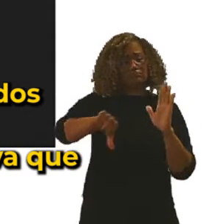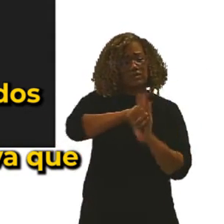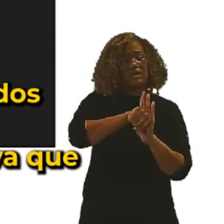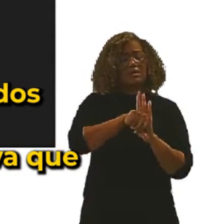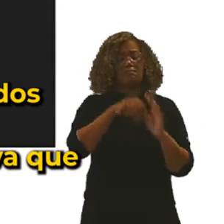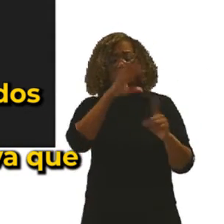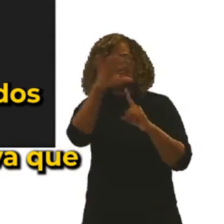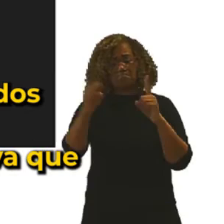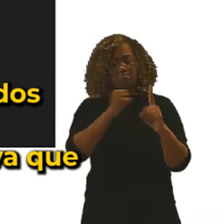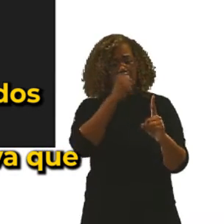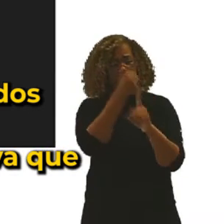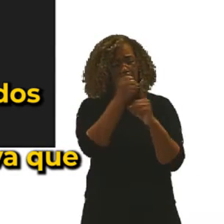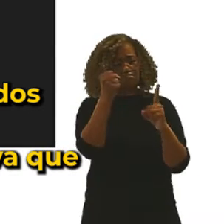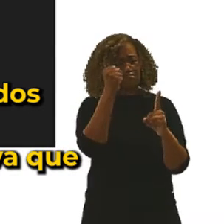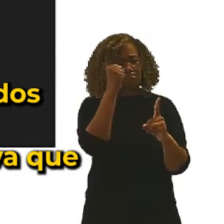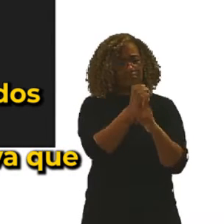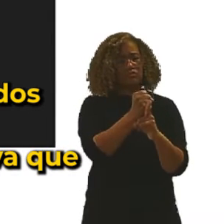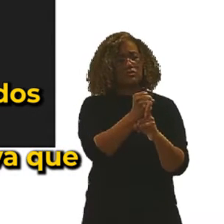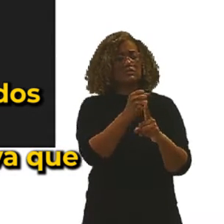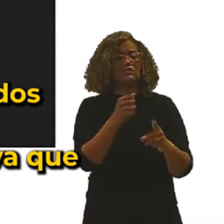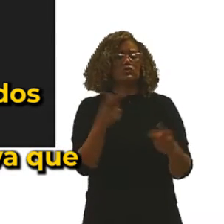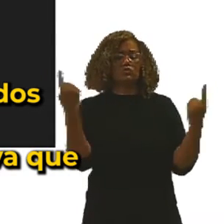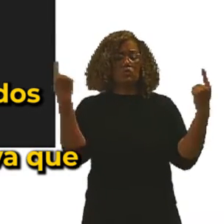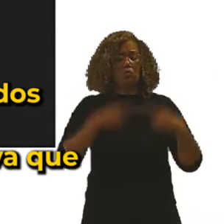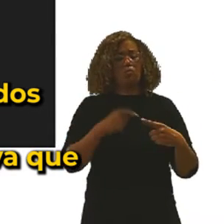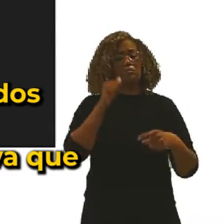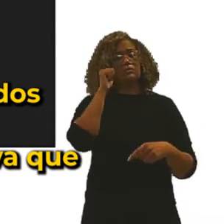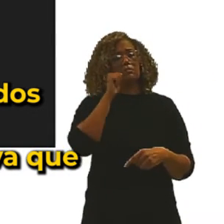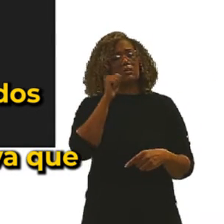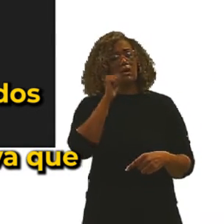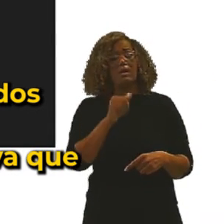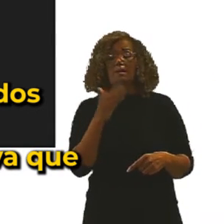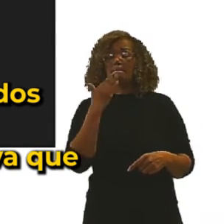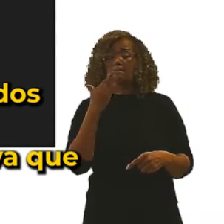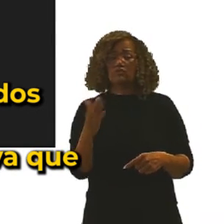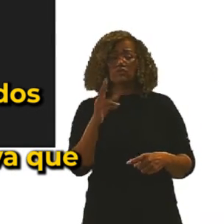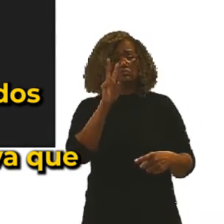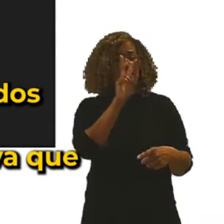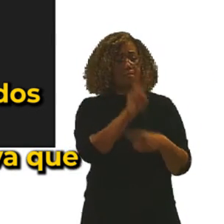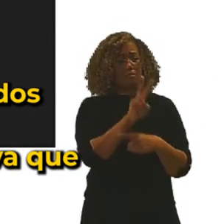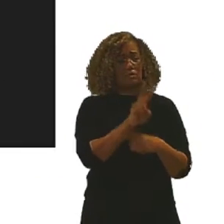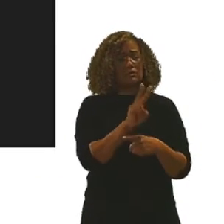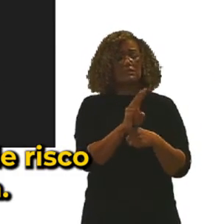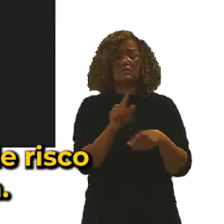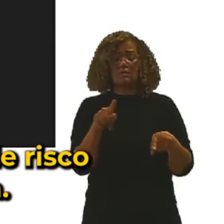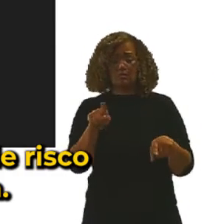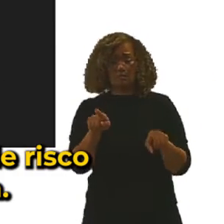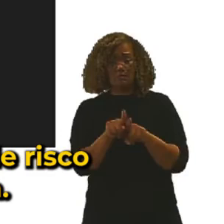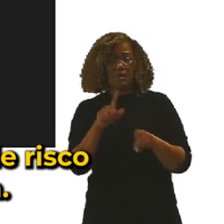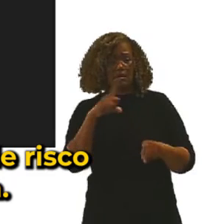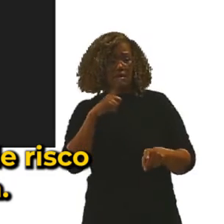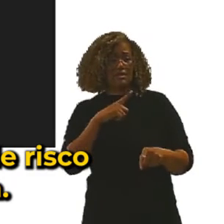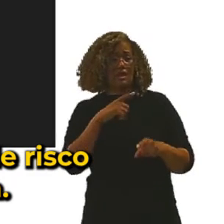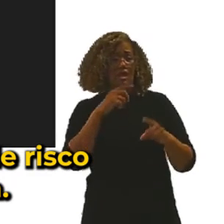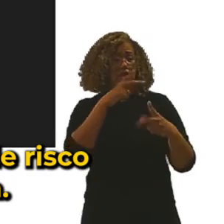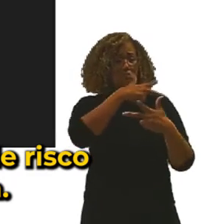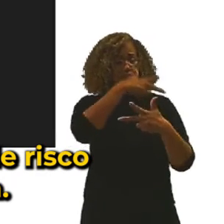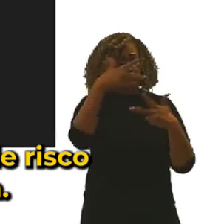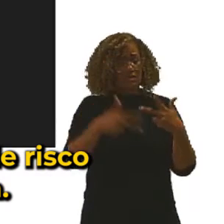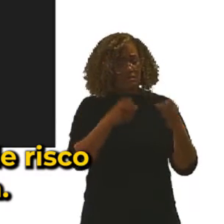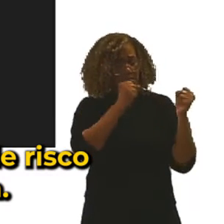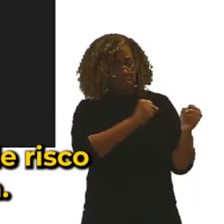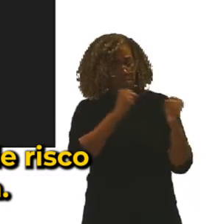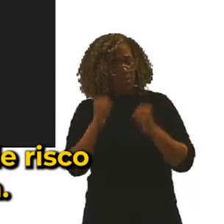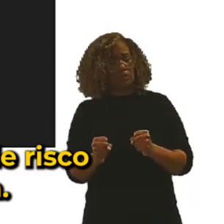um dos processos que, né, recebemos, né, cada pedido de medida protetiva que chega ao Poder Judiciário, estarmos atentos para reconhecer fatores